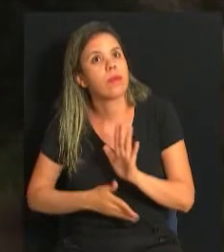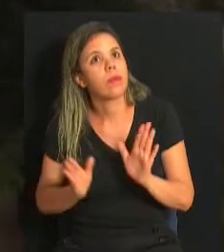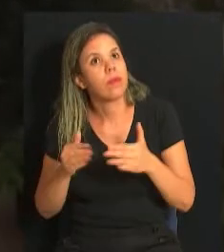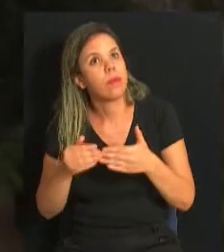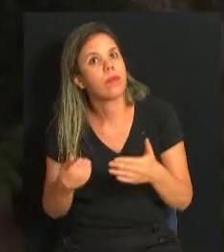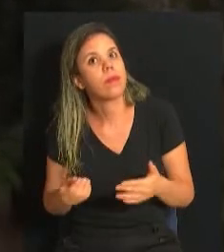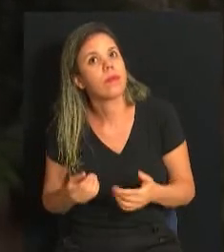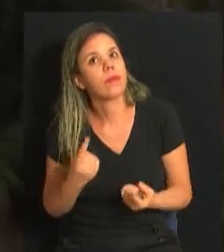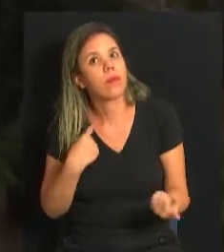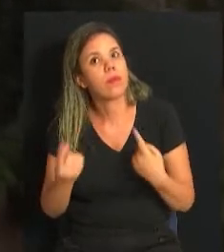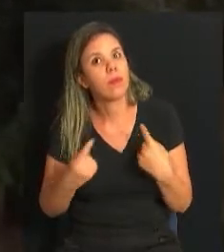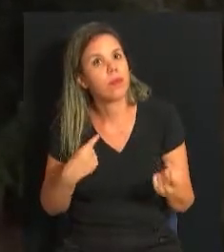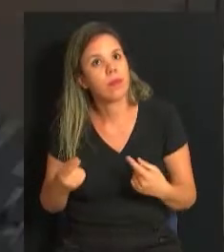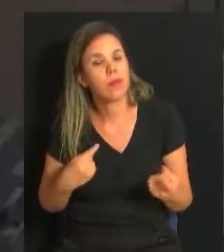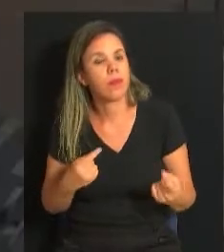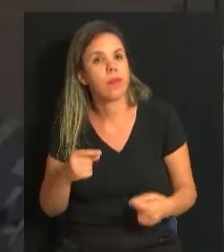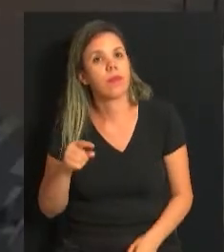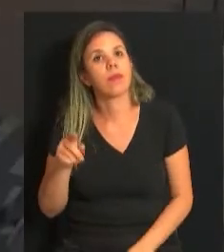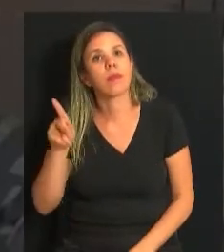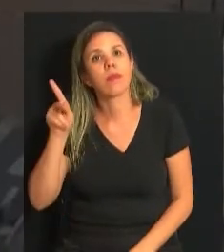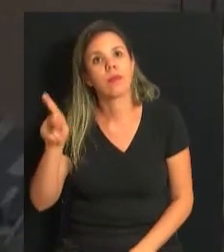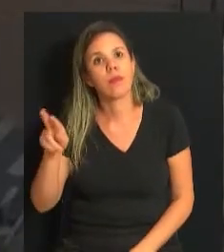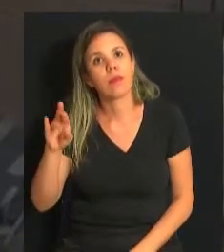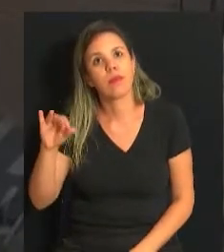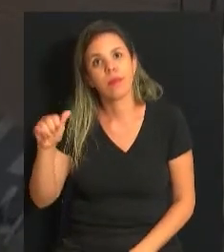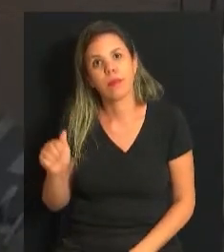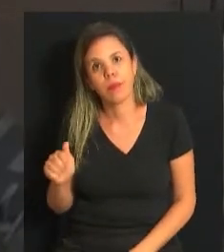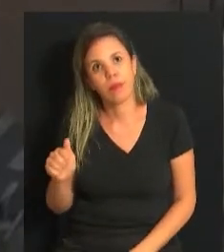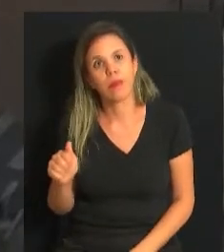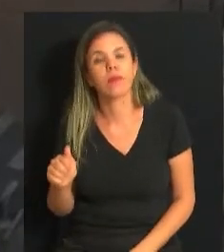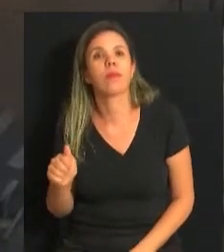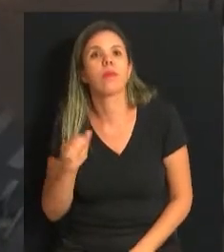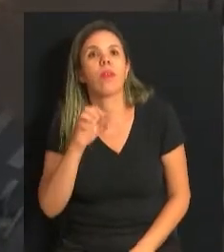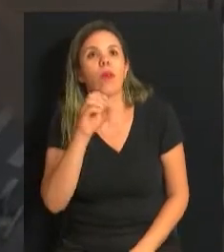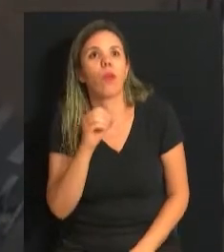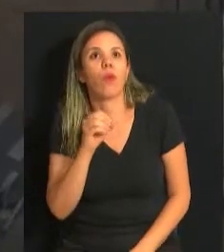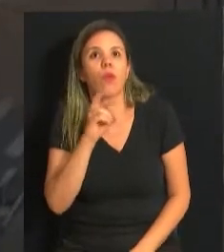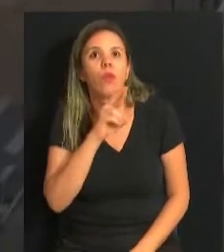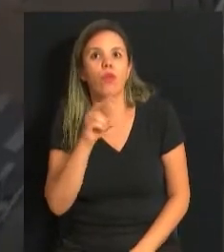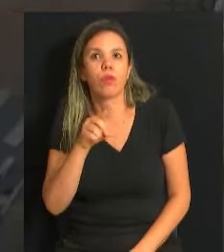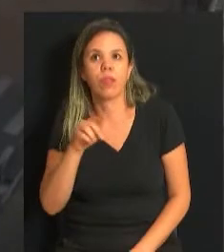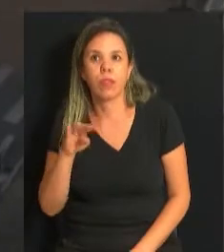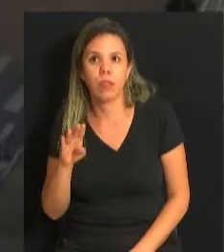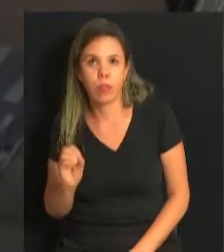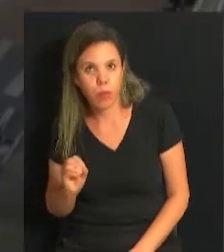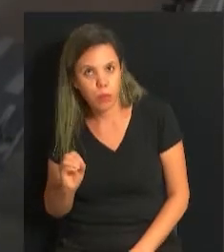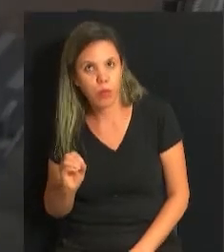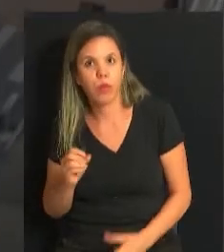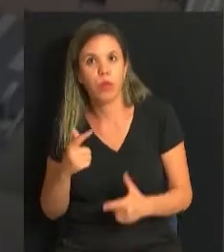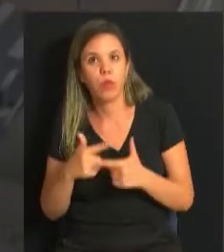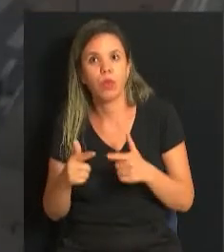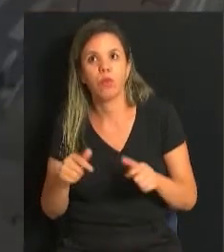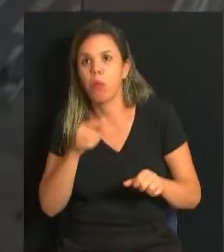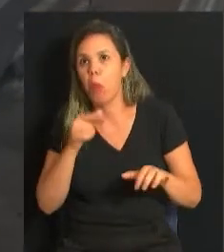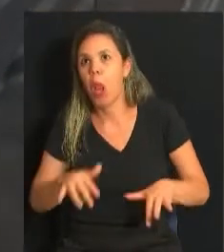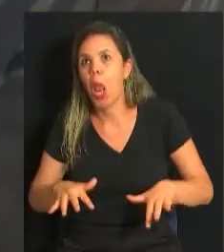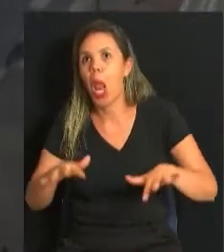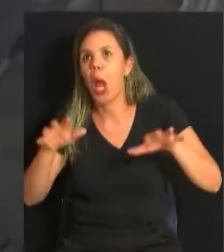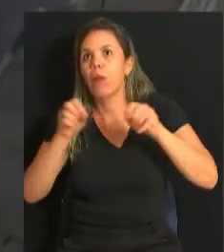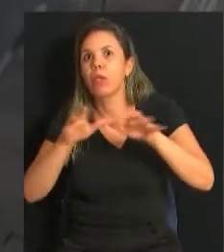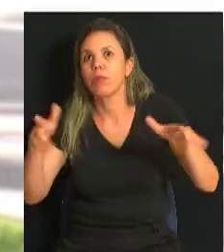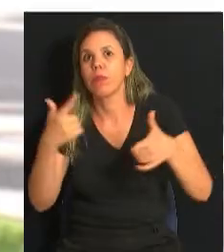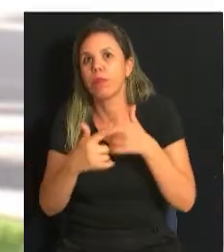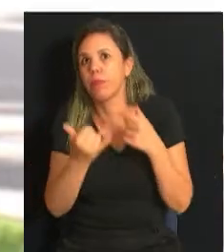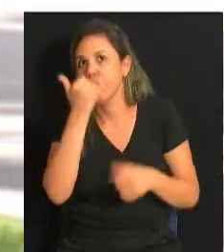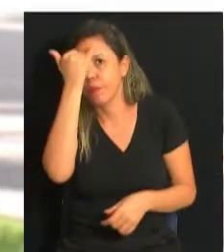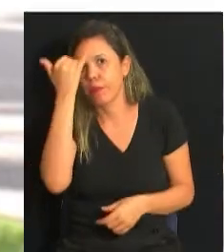ênfase na Avenida Princesa d'Oeste e na Avenida Orozimbo Maia locais de problemas reincidentes muitos deles